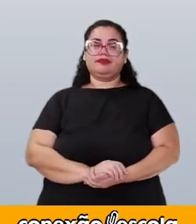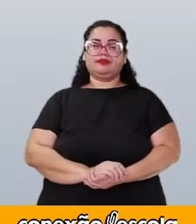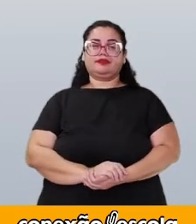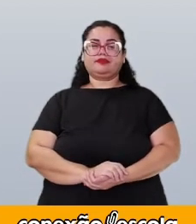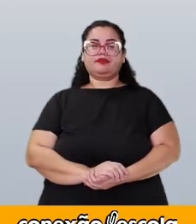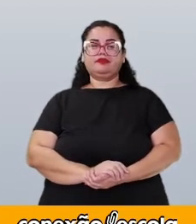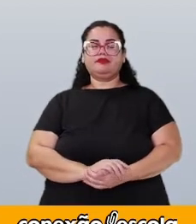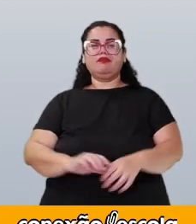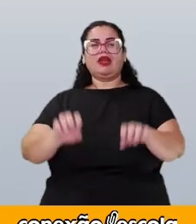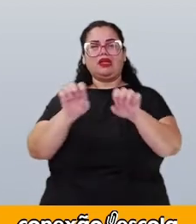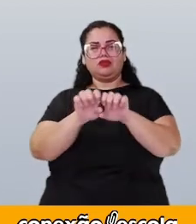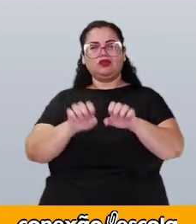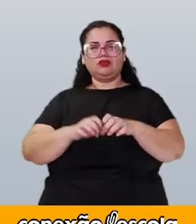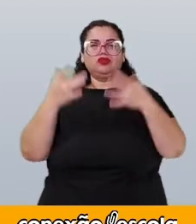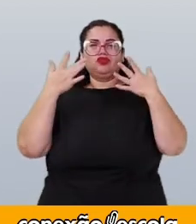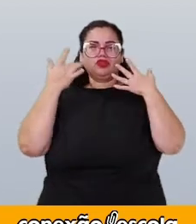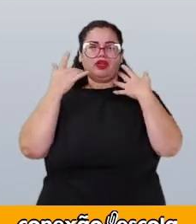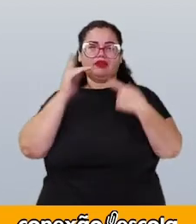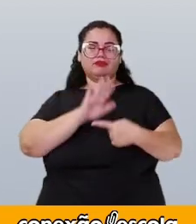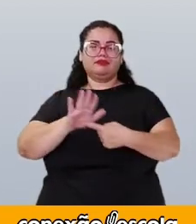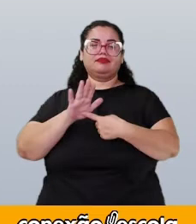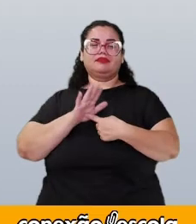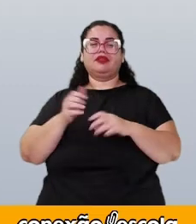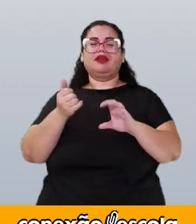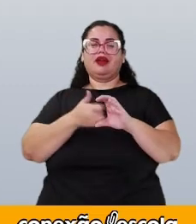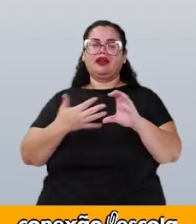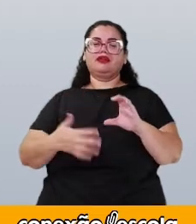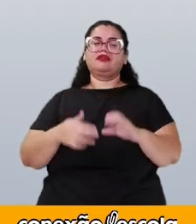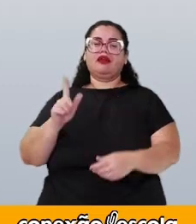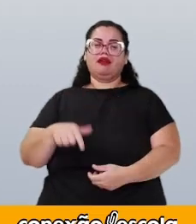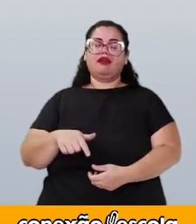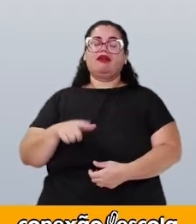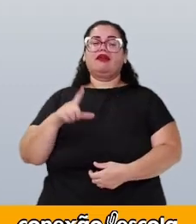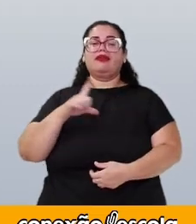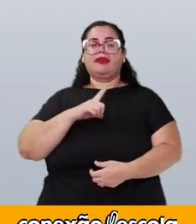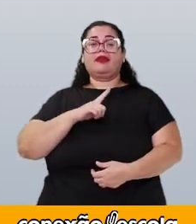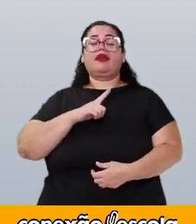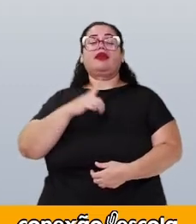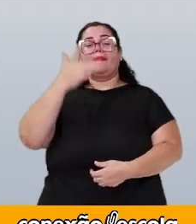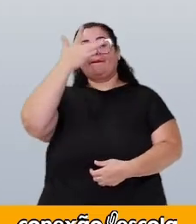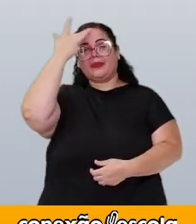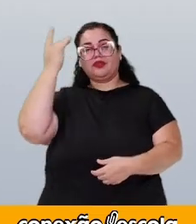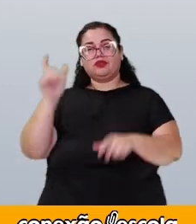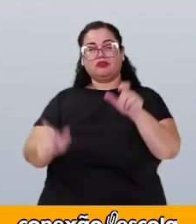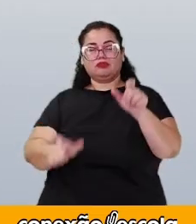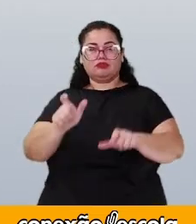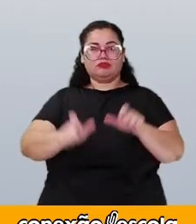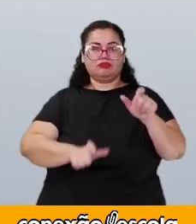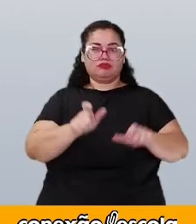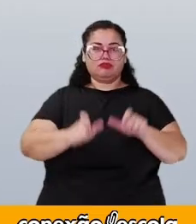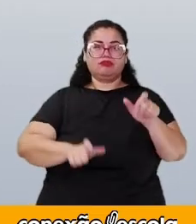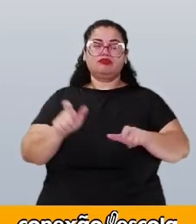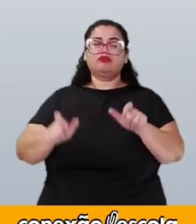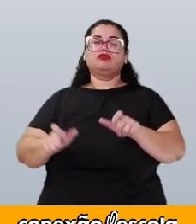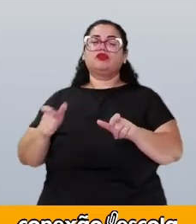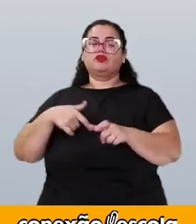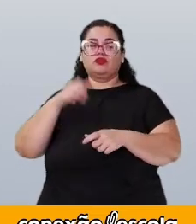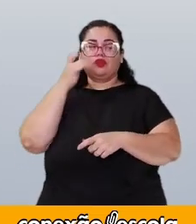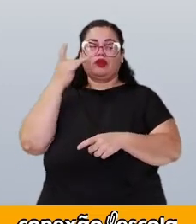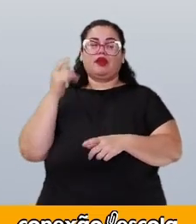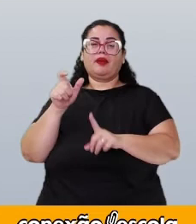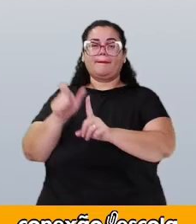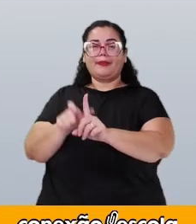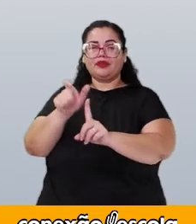A estrutura da peça de teatro é caracterizada, então, pela presença de personagens que devem estar ligados